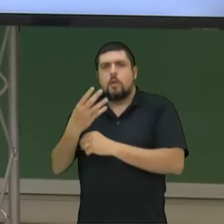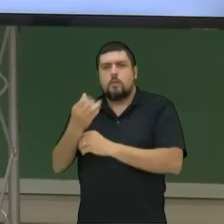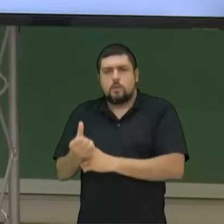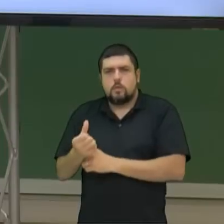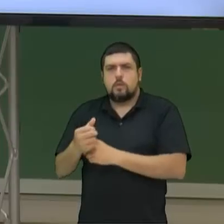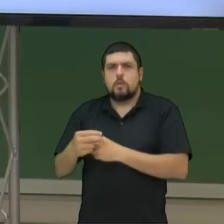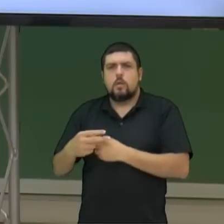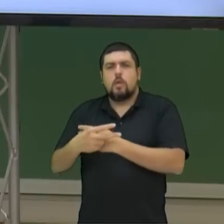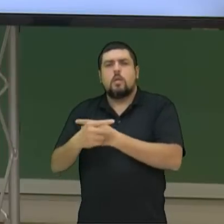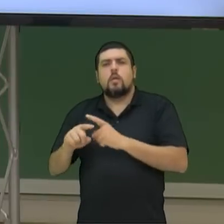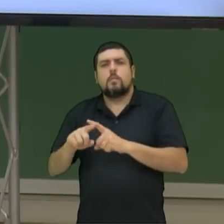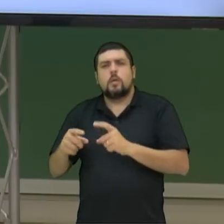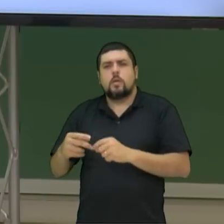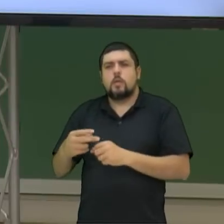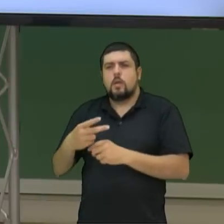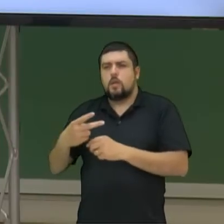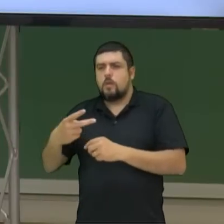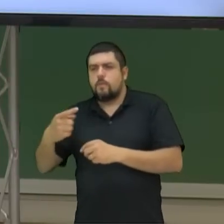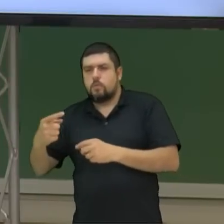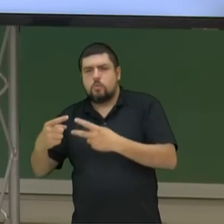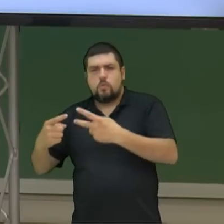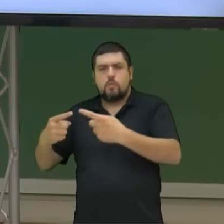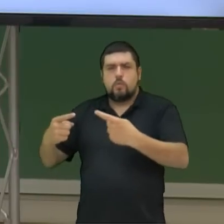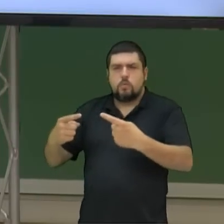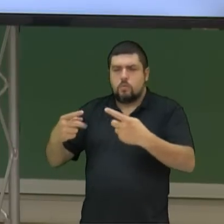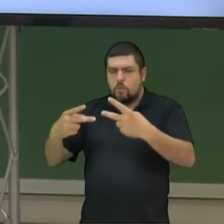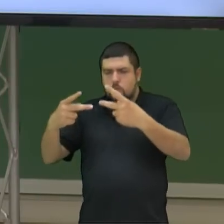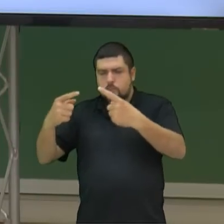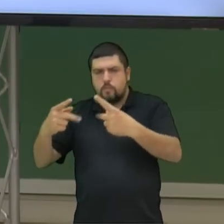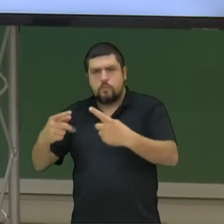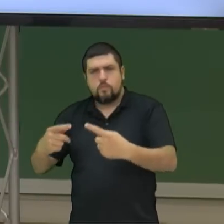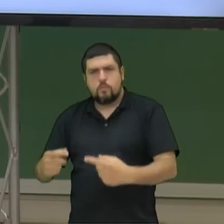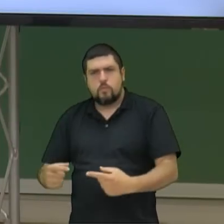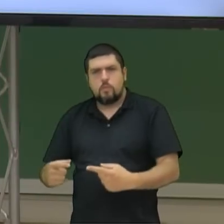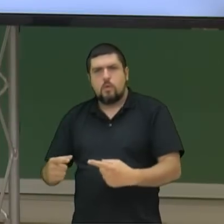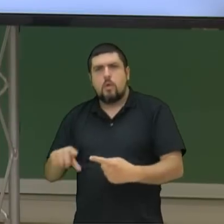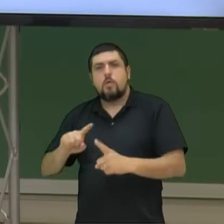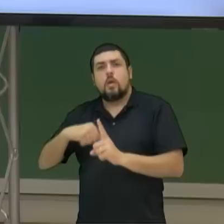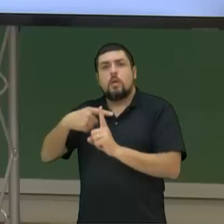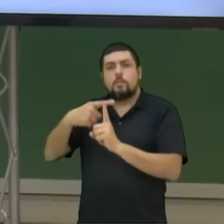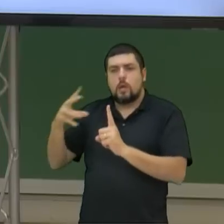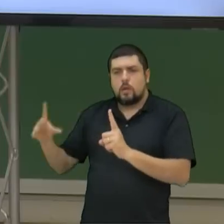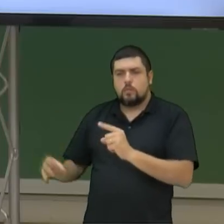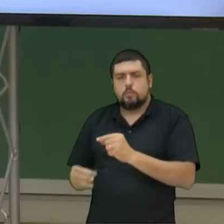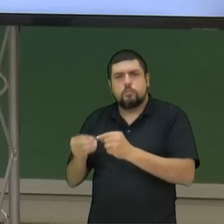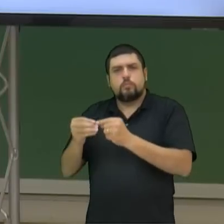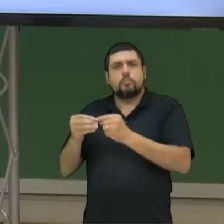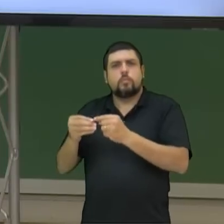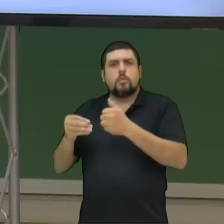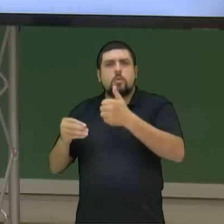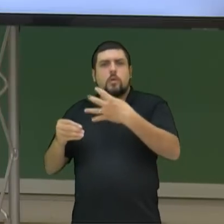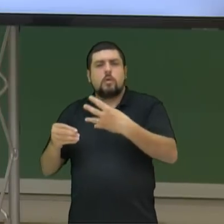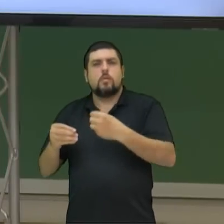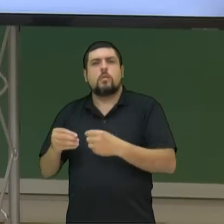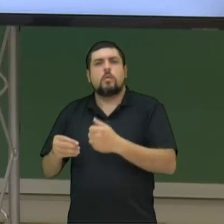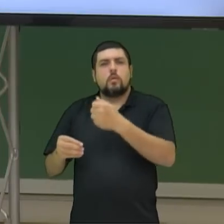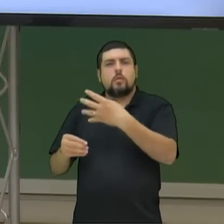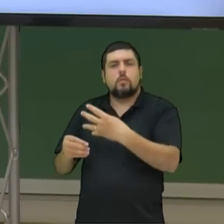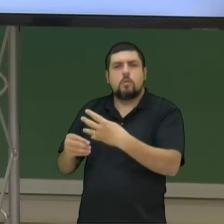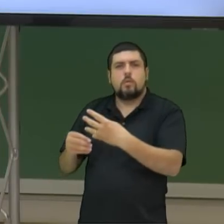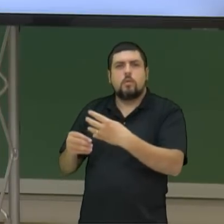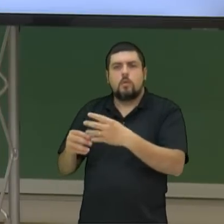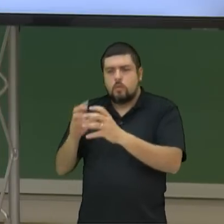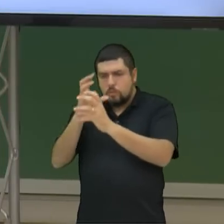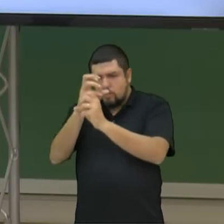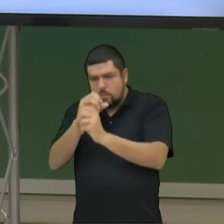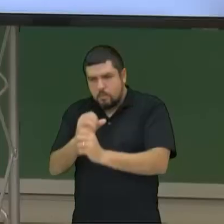3, 21. Porque ele tem os 2 21 normal dele e ainda tem o que grudou no 14. Então, você vai olhar o cariótipo, parece 46 cromossomos, mas